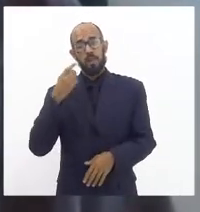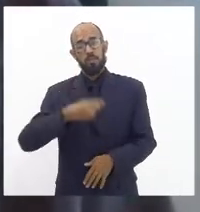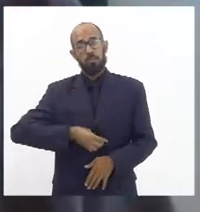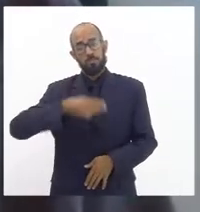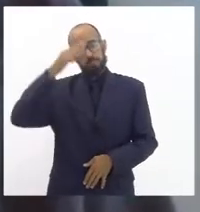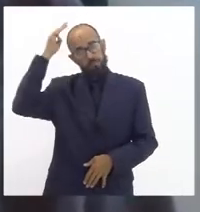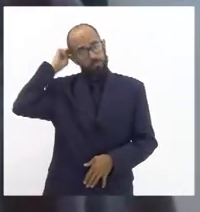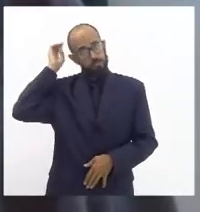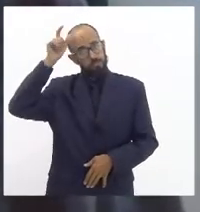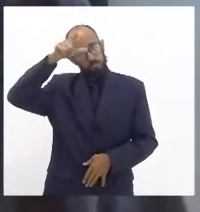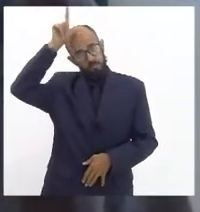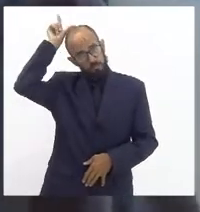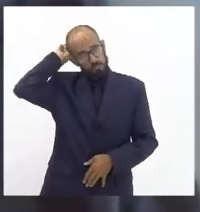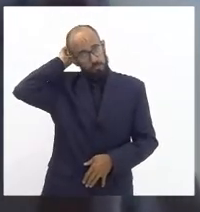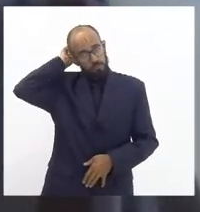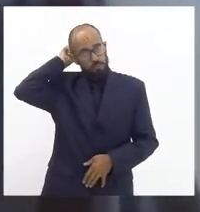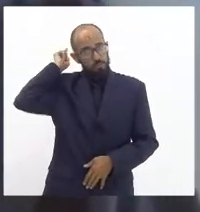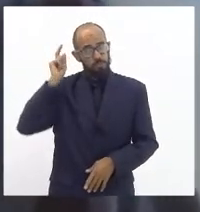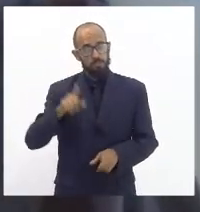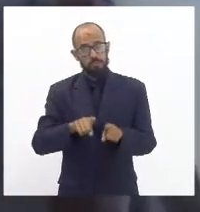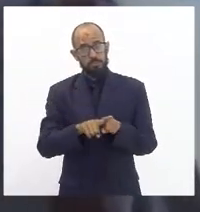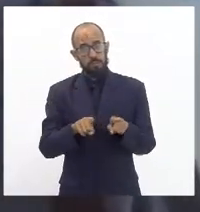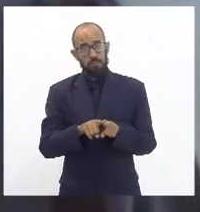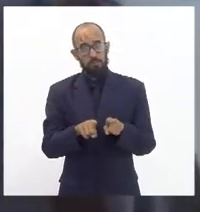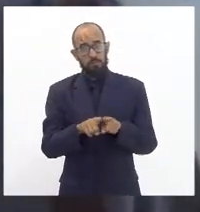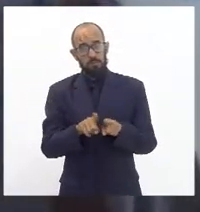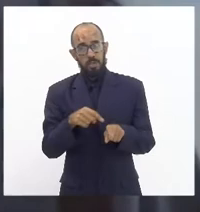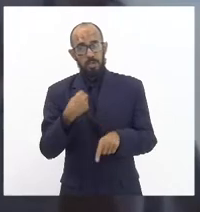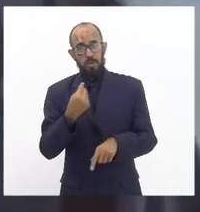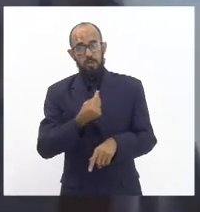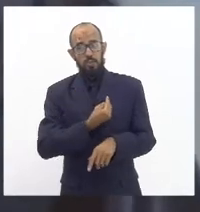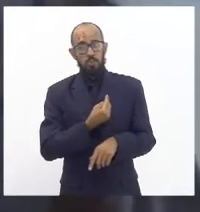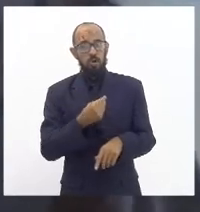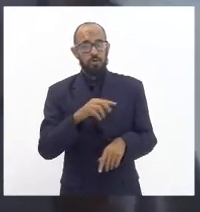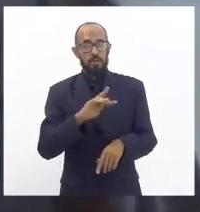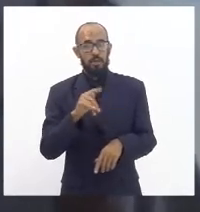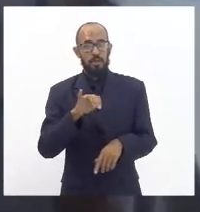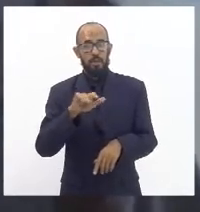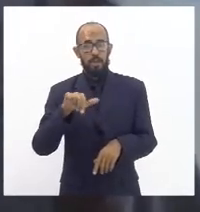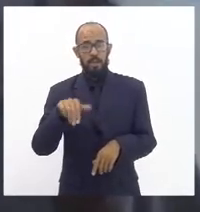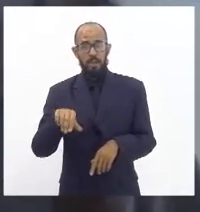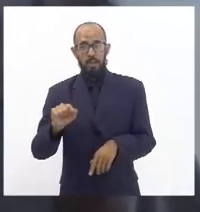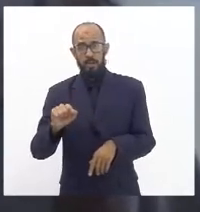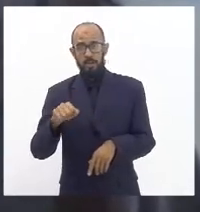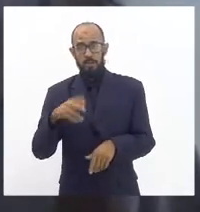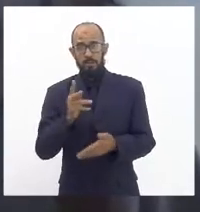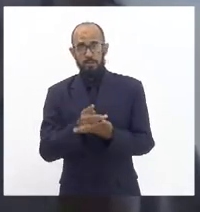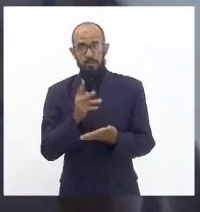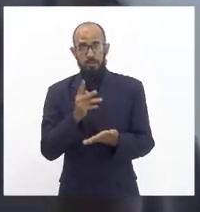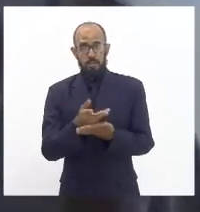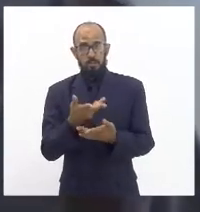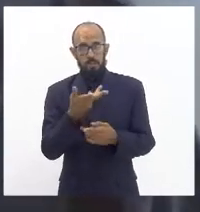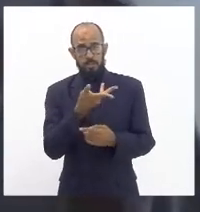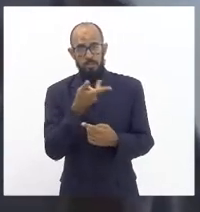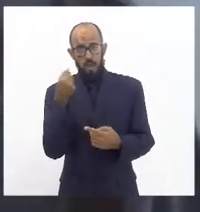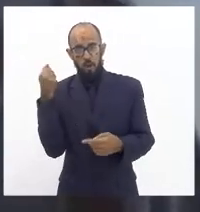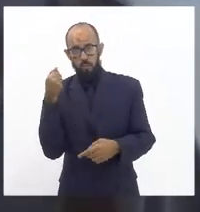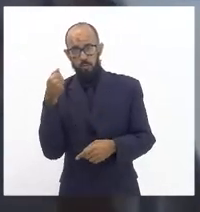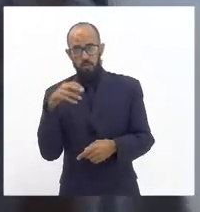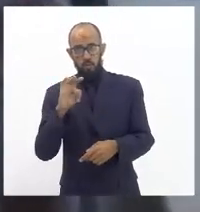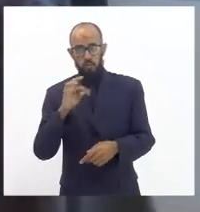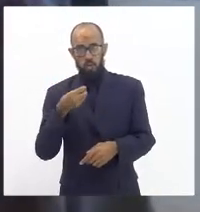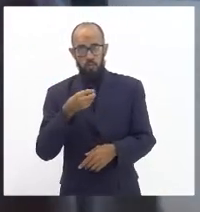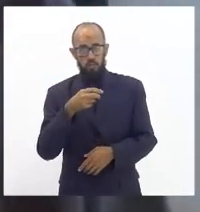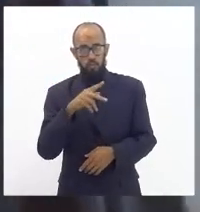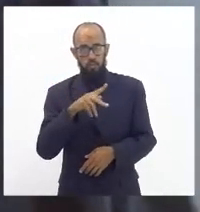Deputado Luiz Paulo a nossa trepidante Milena que sempre salva todos os projetos um beijo de verdade aqui para